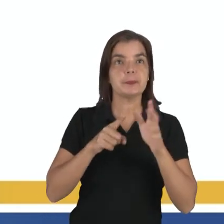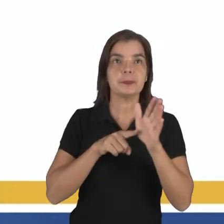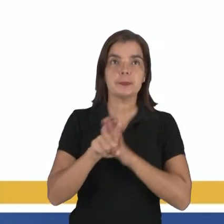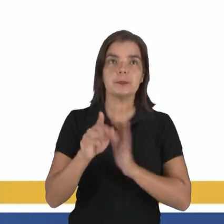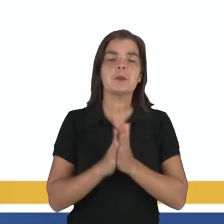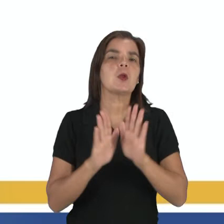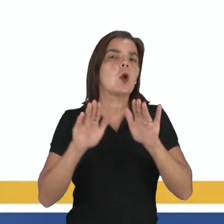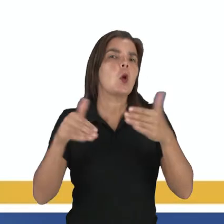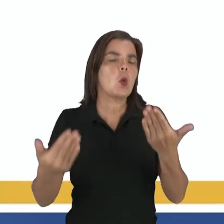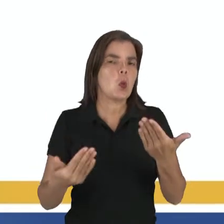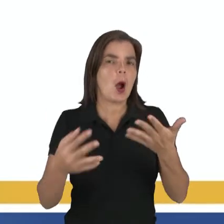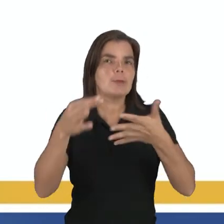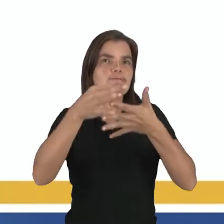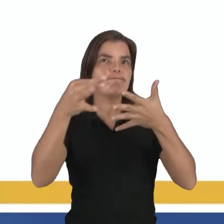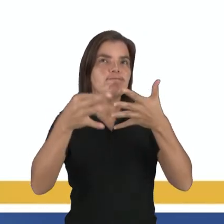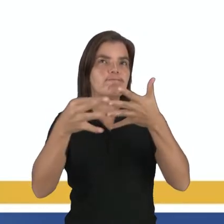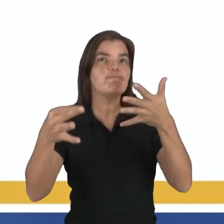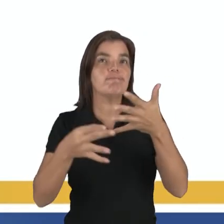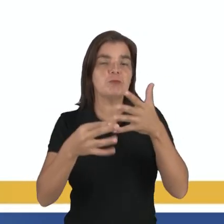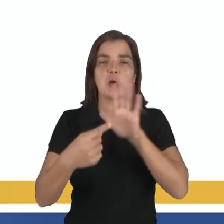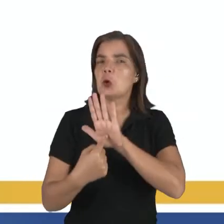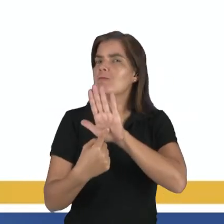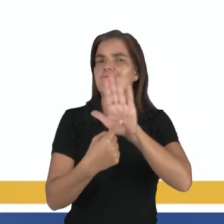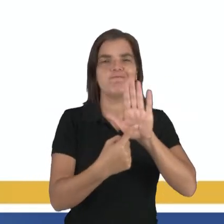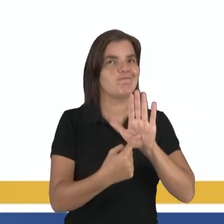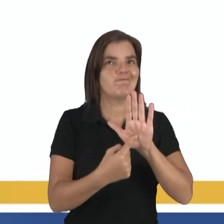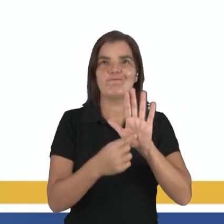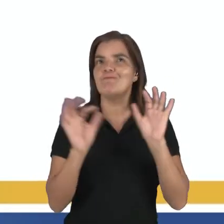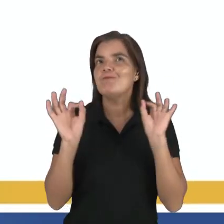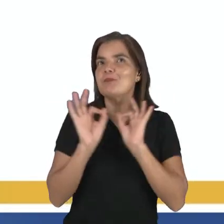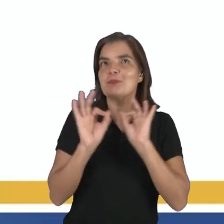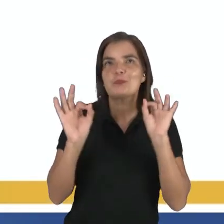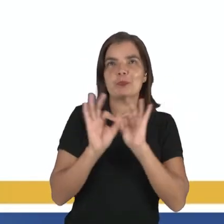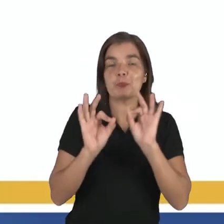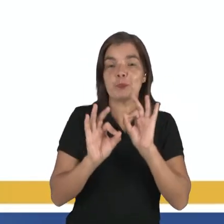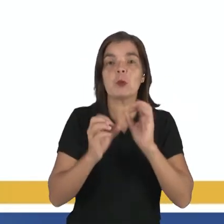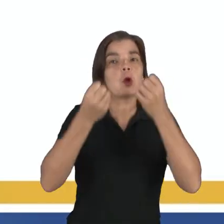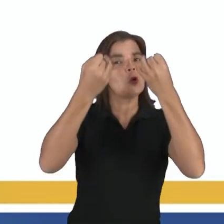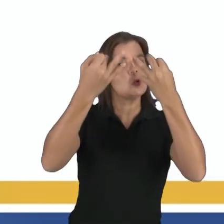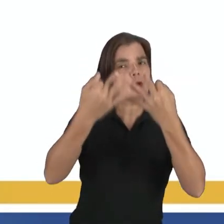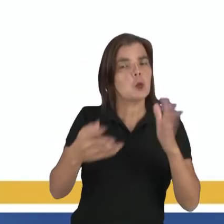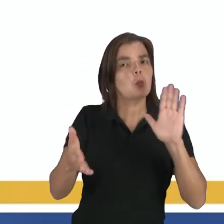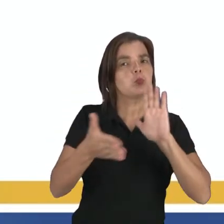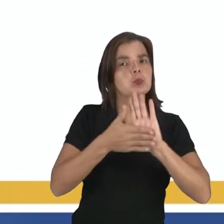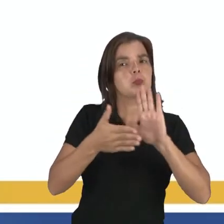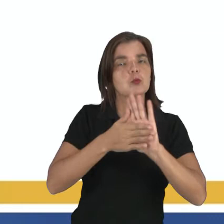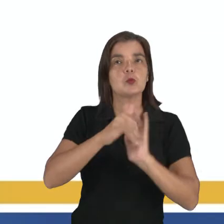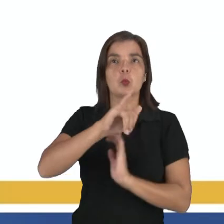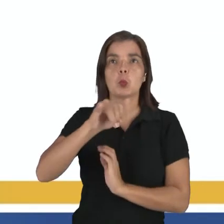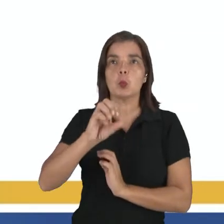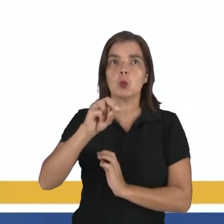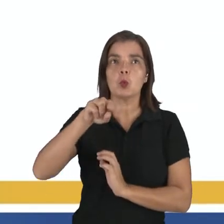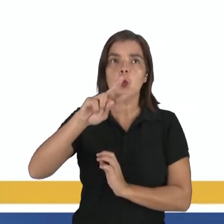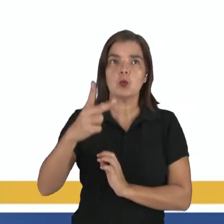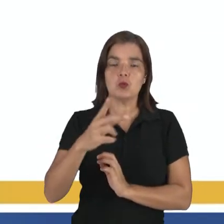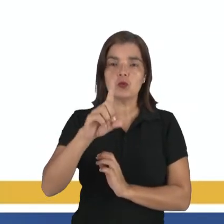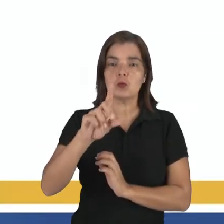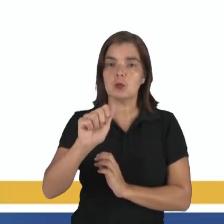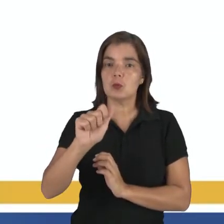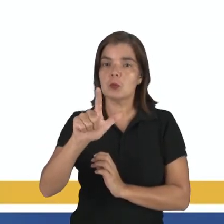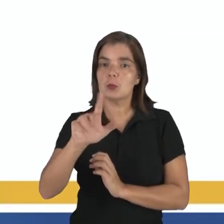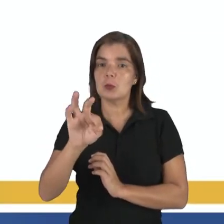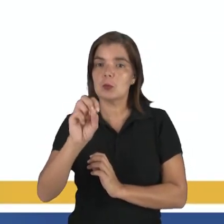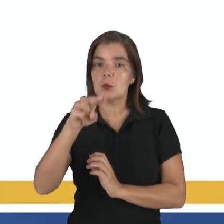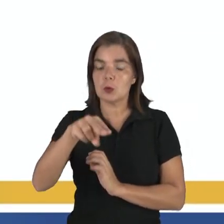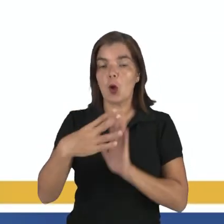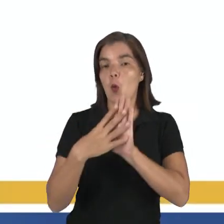2. Qual das alternativas a seguir não apresenta um dos postulados propostos por John